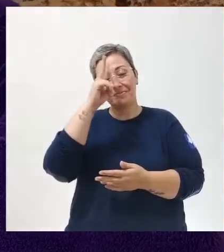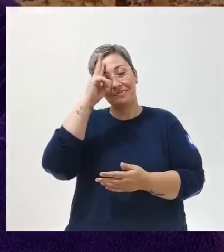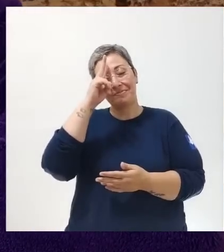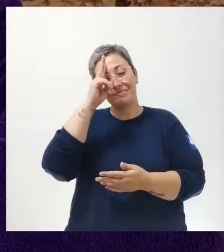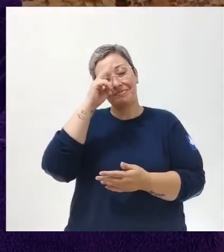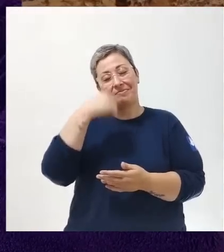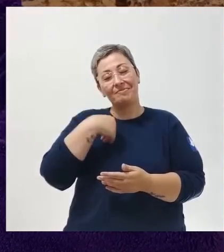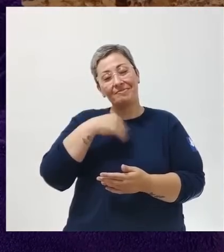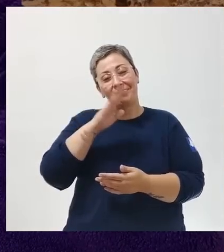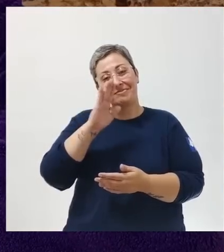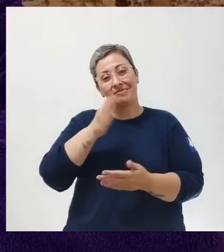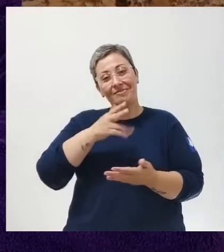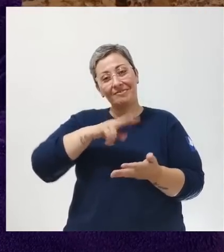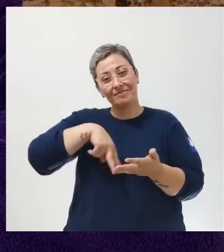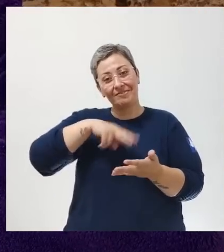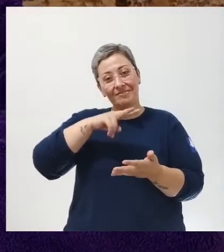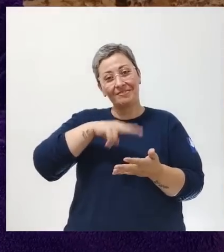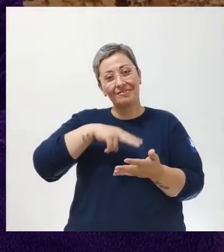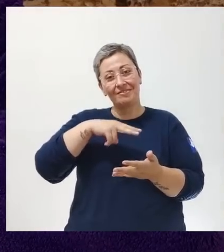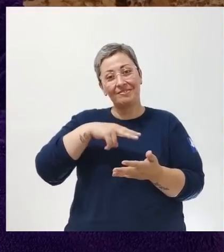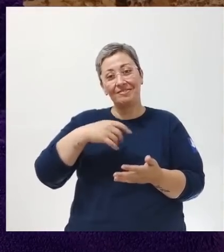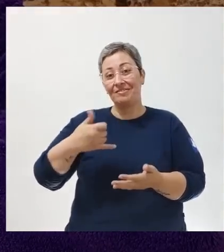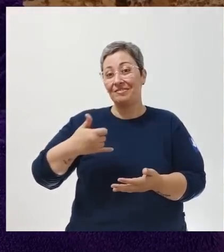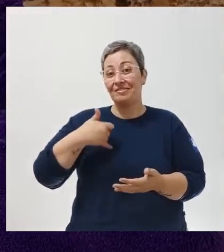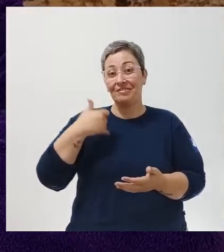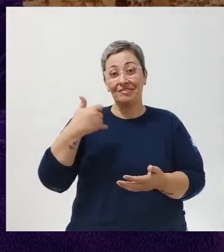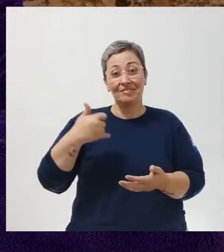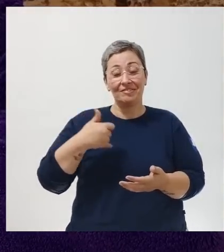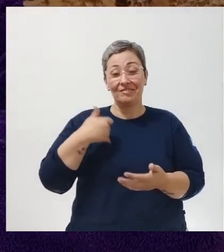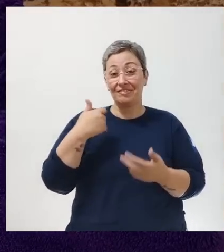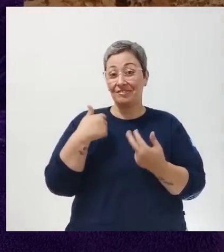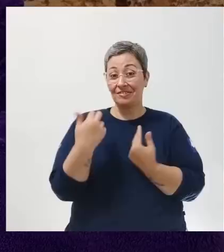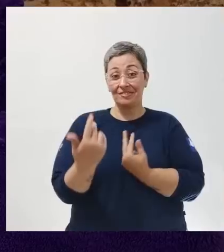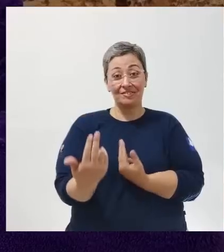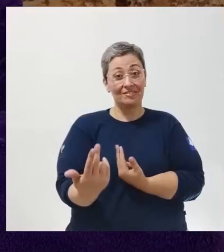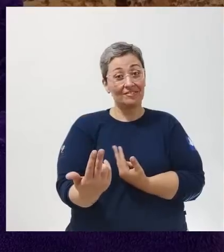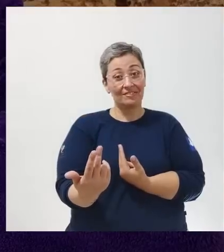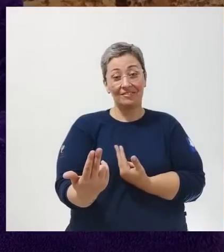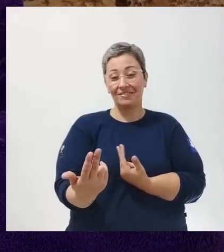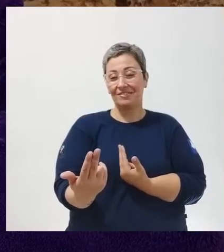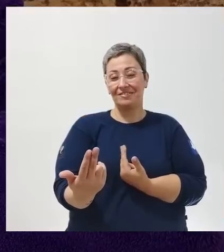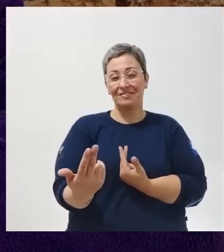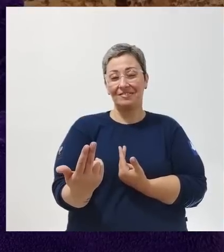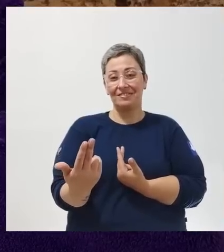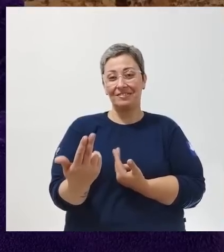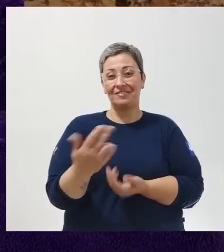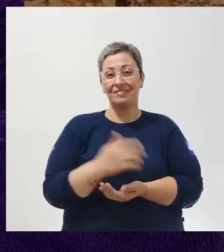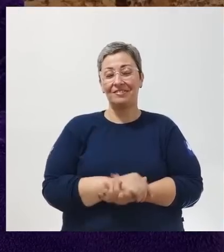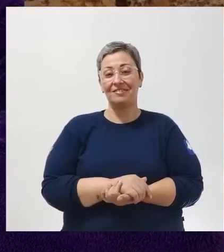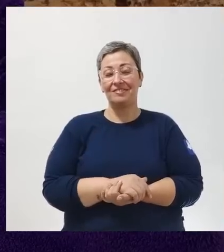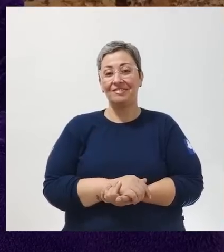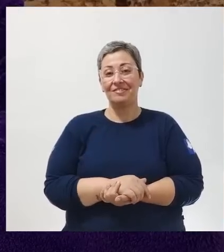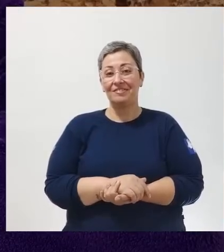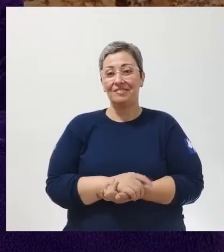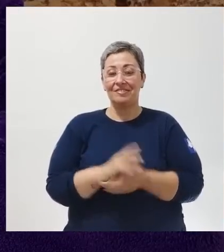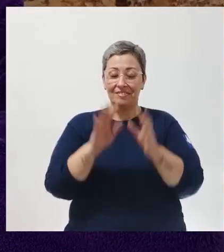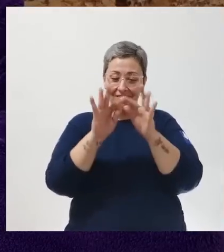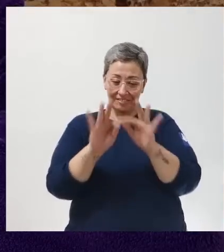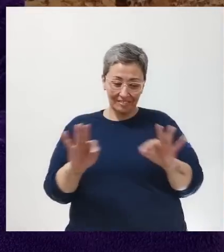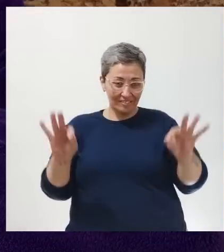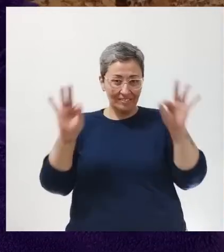A mesma história que li quando eu tinha sua